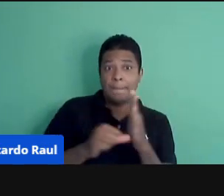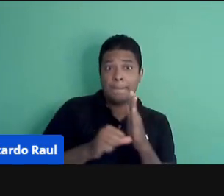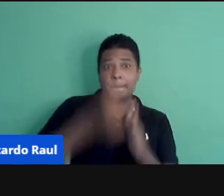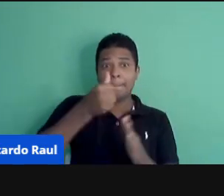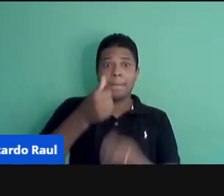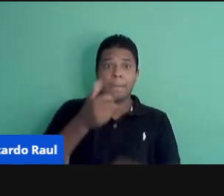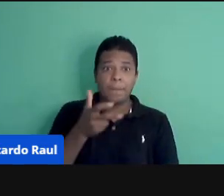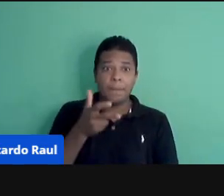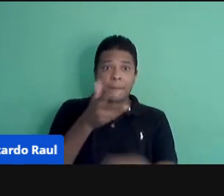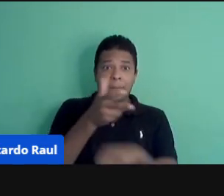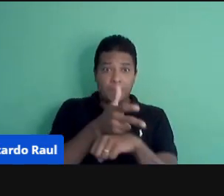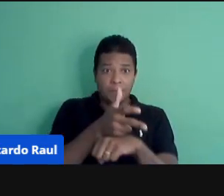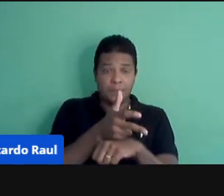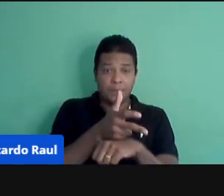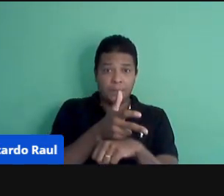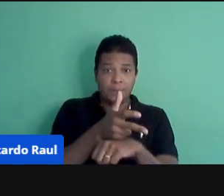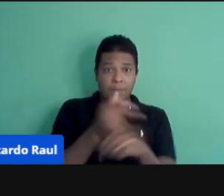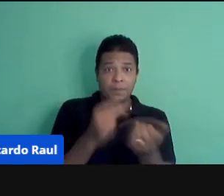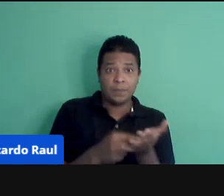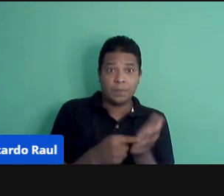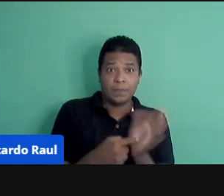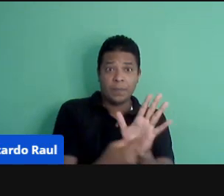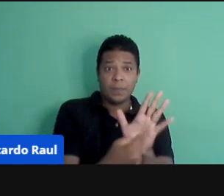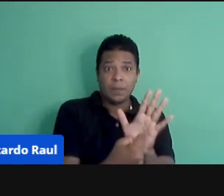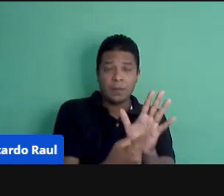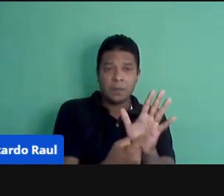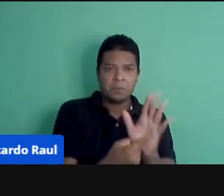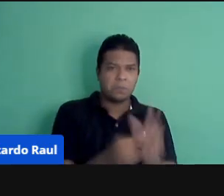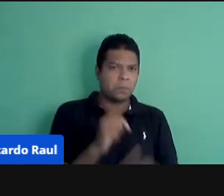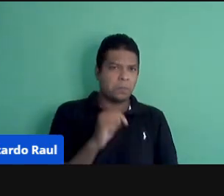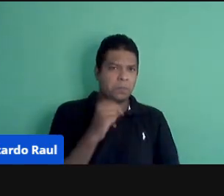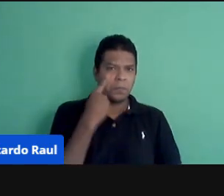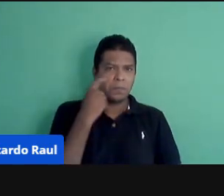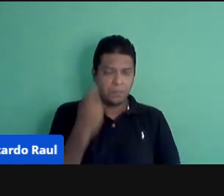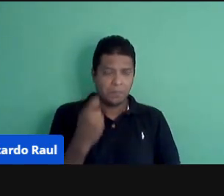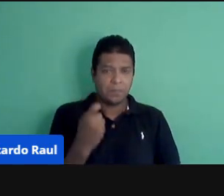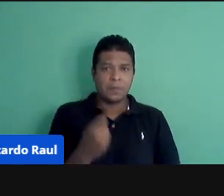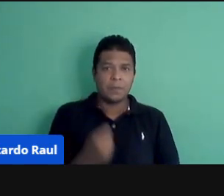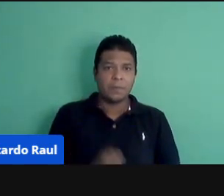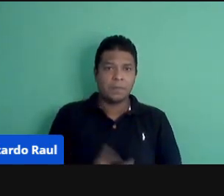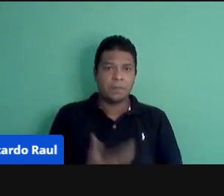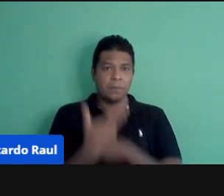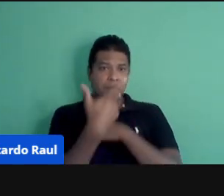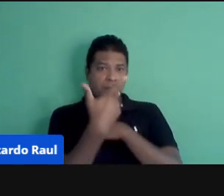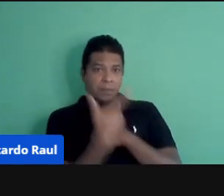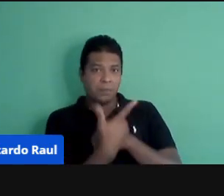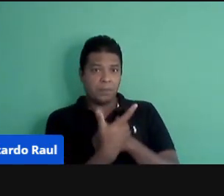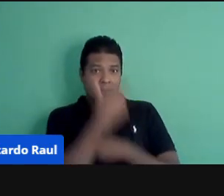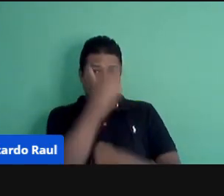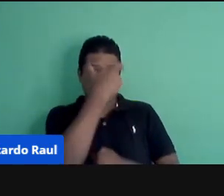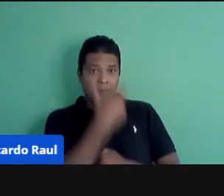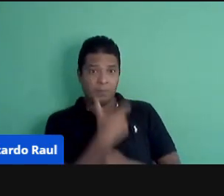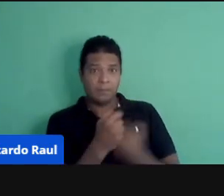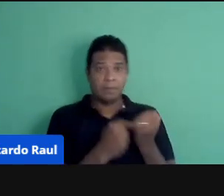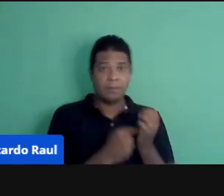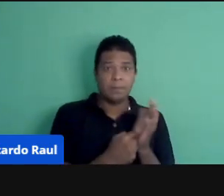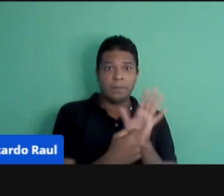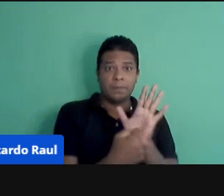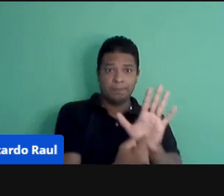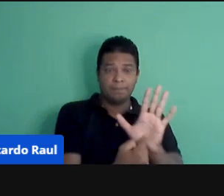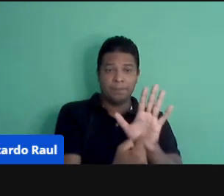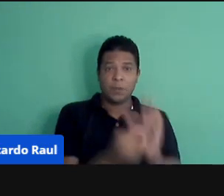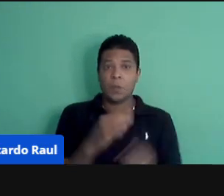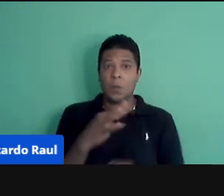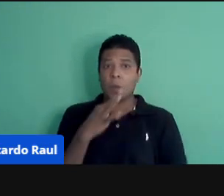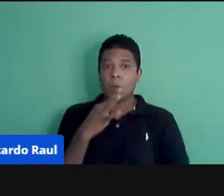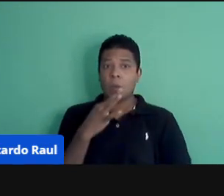ano, inclusive, foi nos apresentando, foi bem interessante. Fizemos vídeo de apresentação, para que eles conhecessem